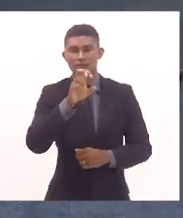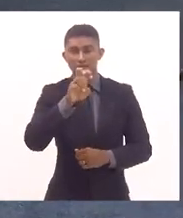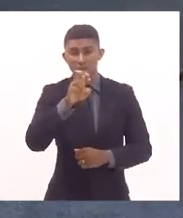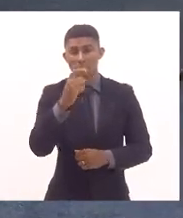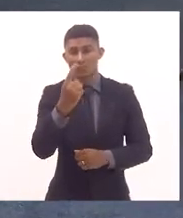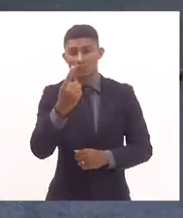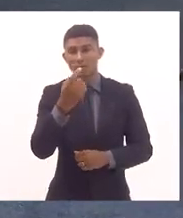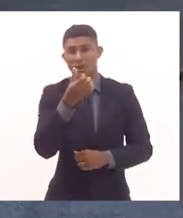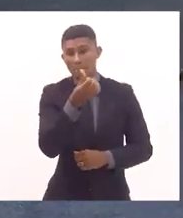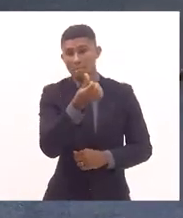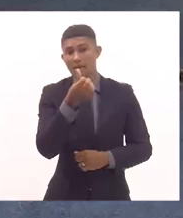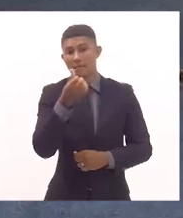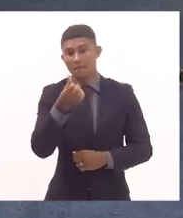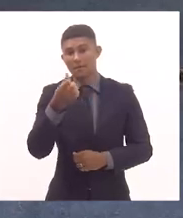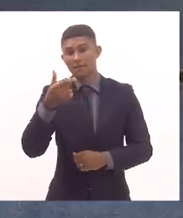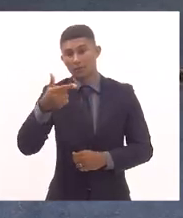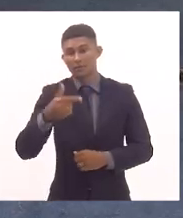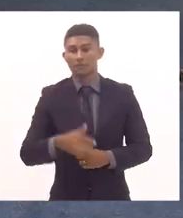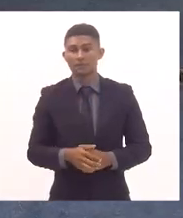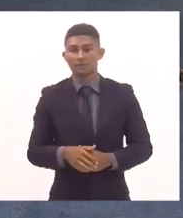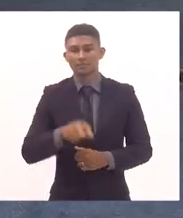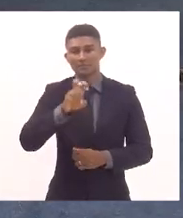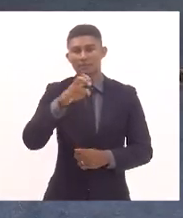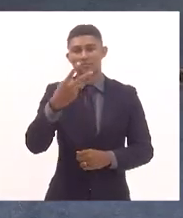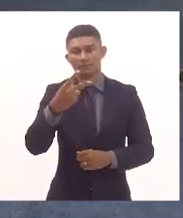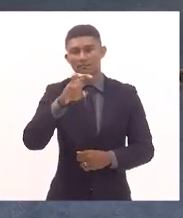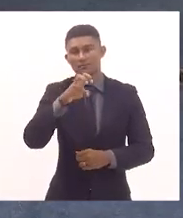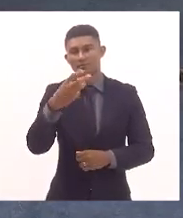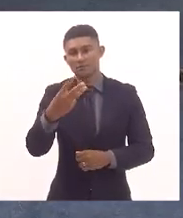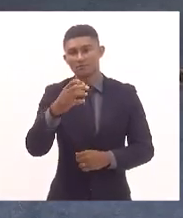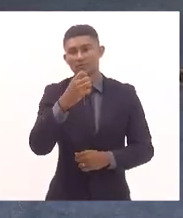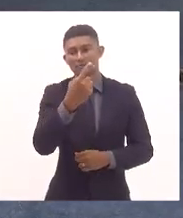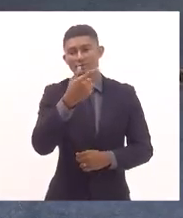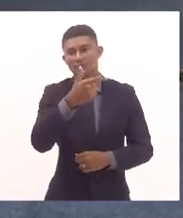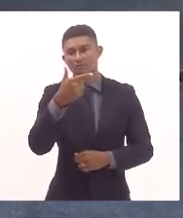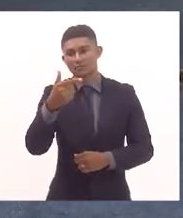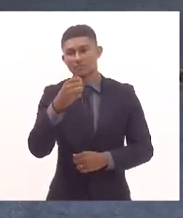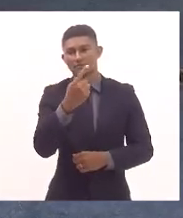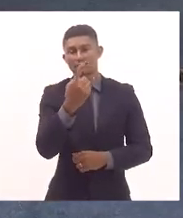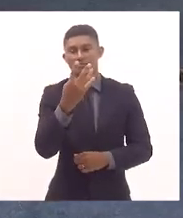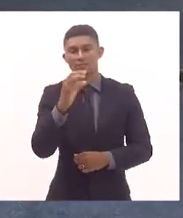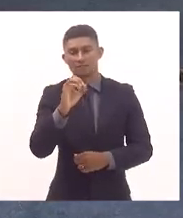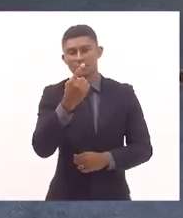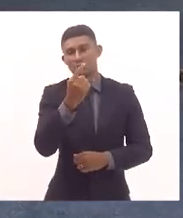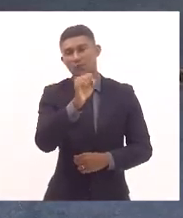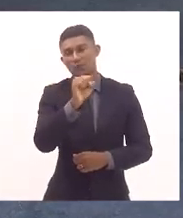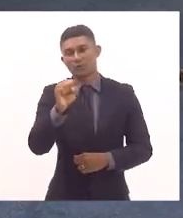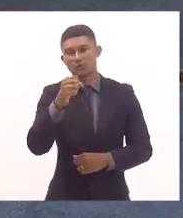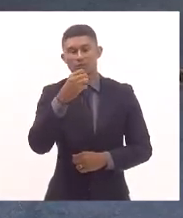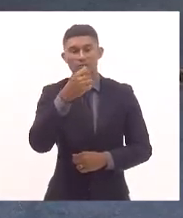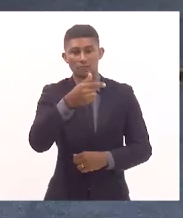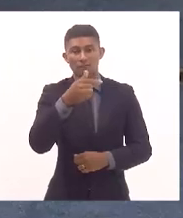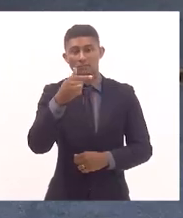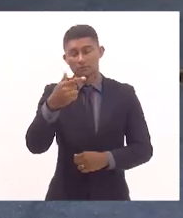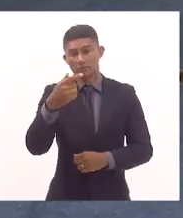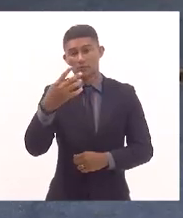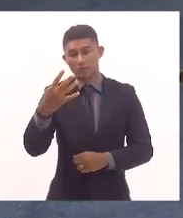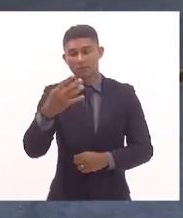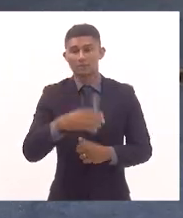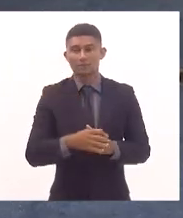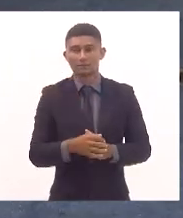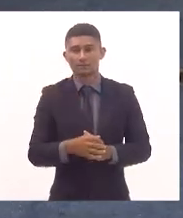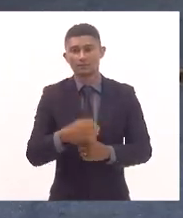662. Número 52, 53, 122, 140, 188, 274, 380,